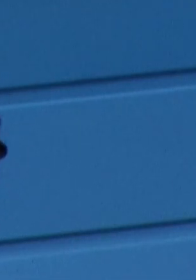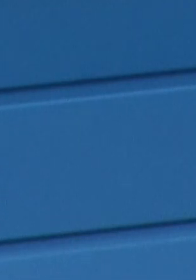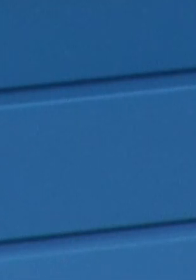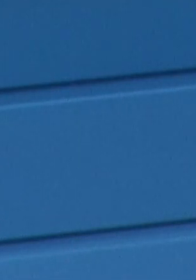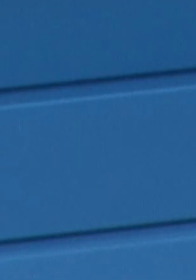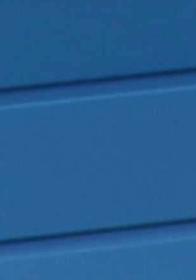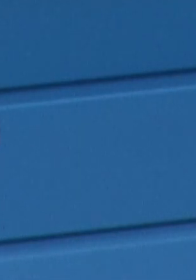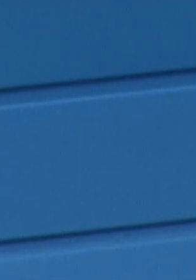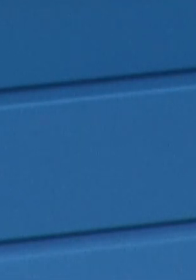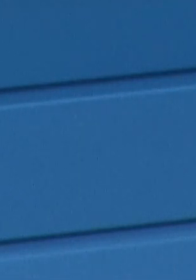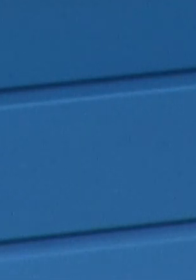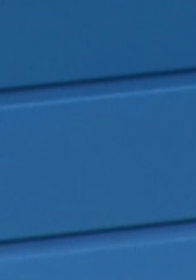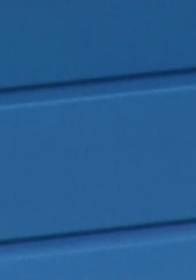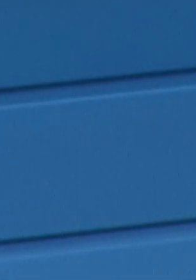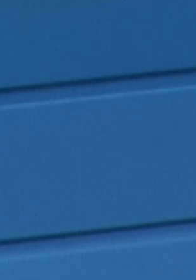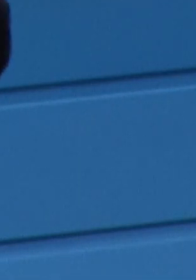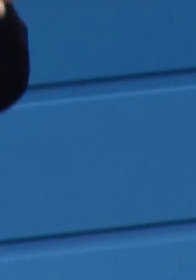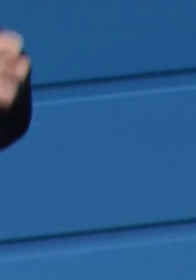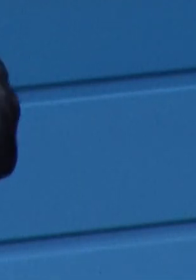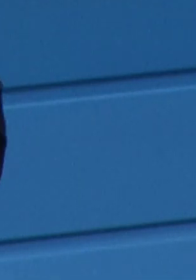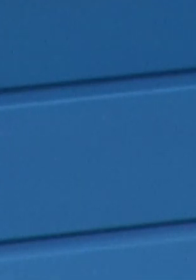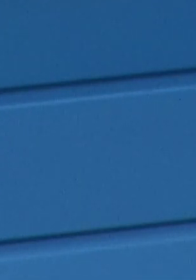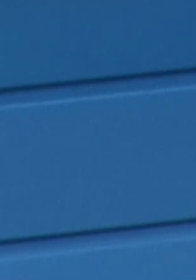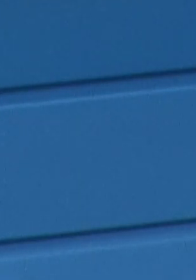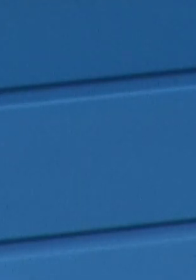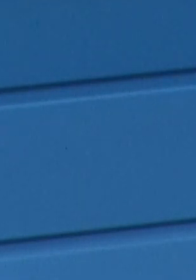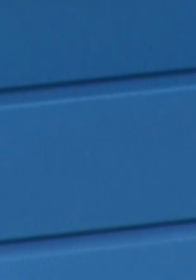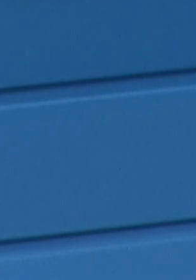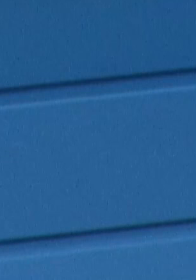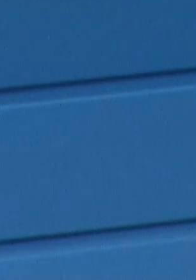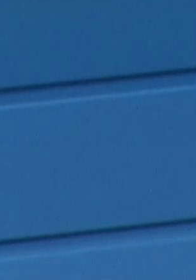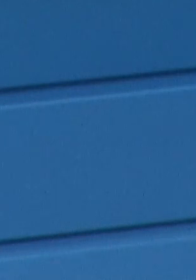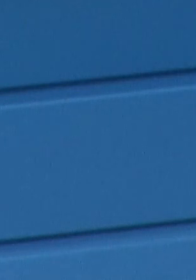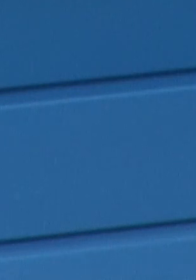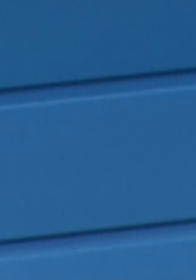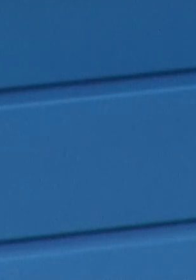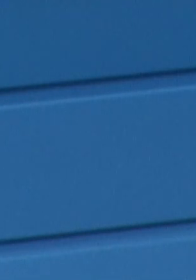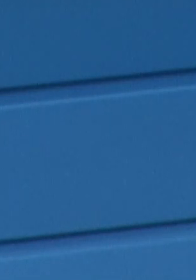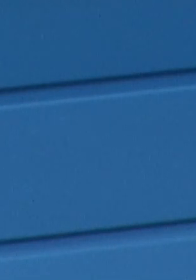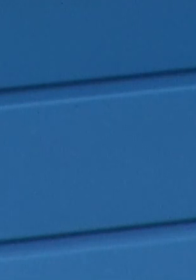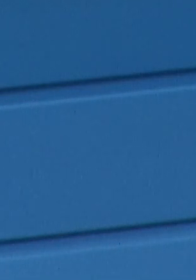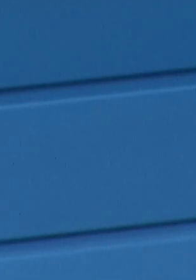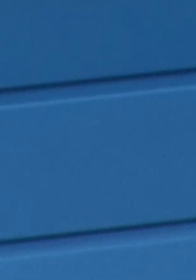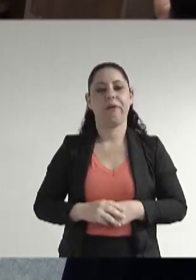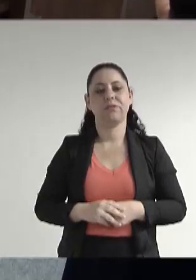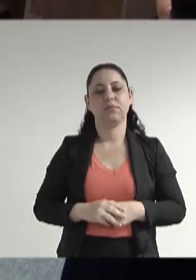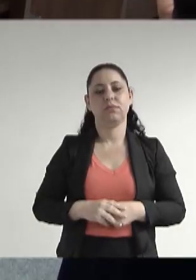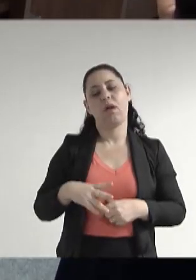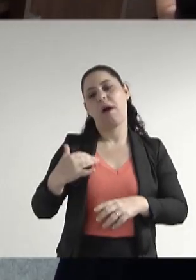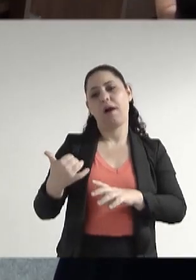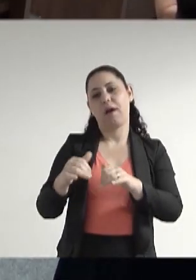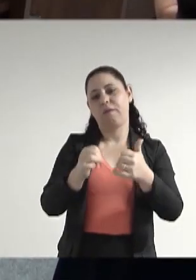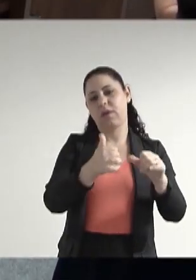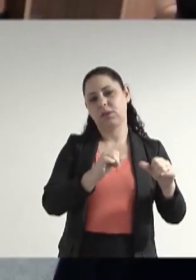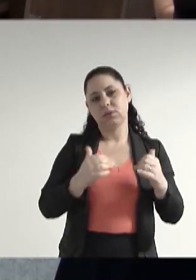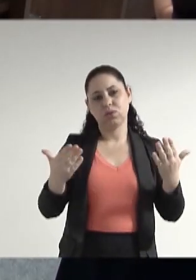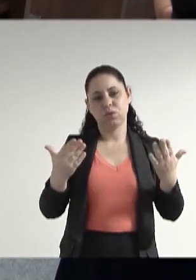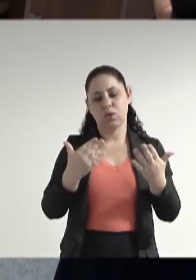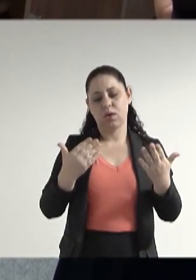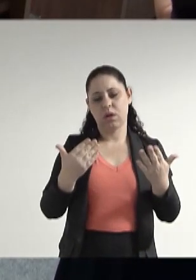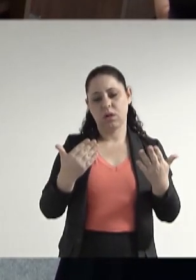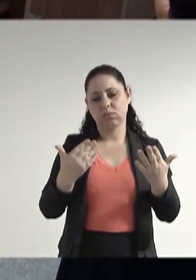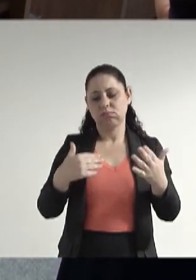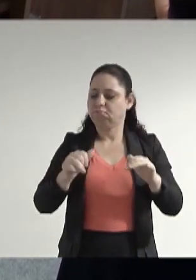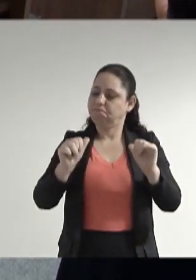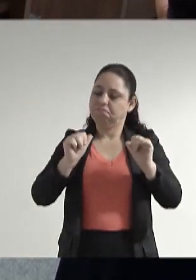MDB, e todos os demais partidos aqui. A gente está analisando no momento, mas o que me cabe